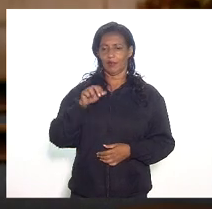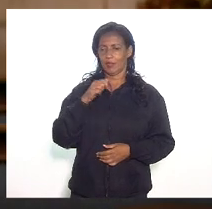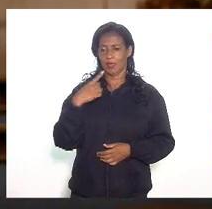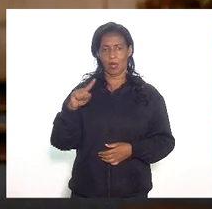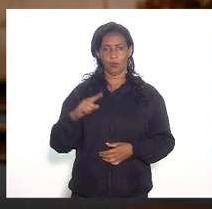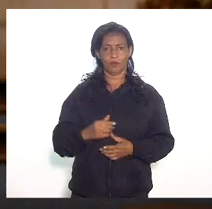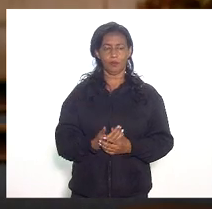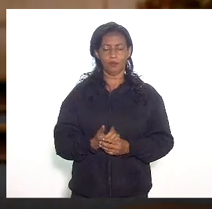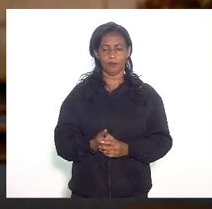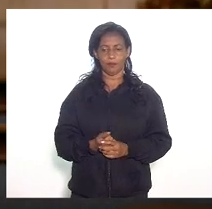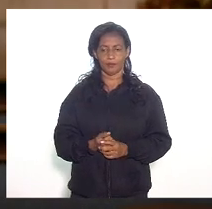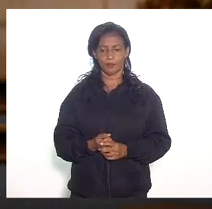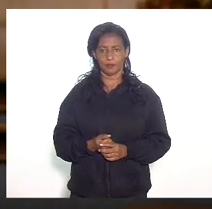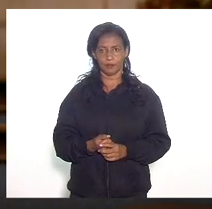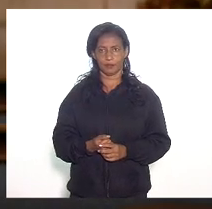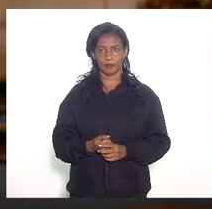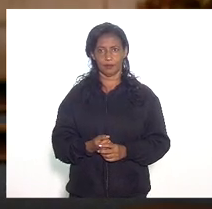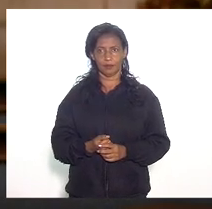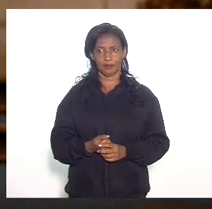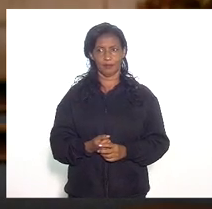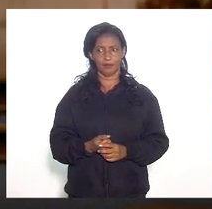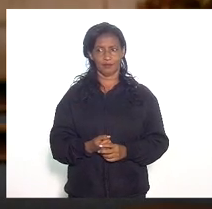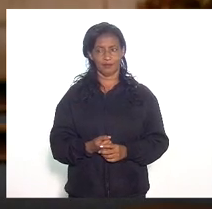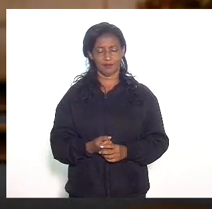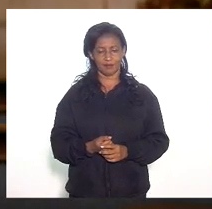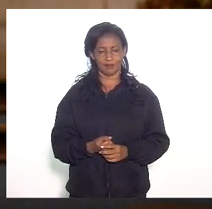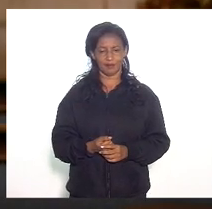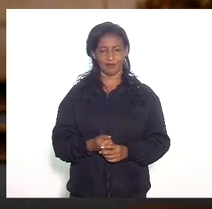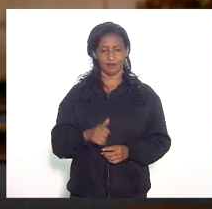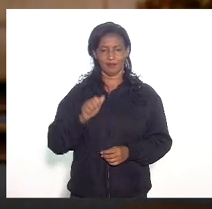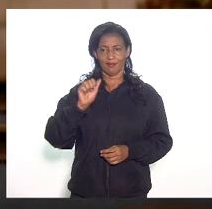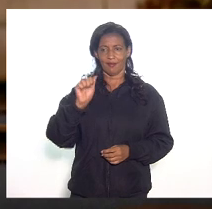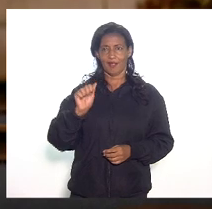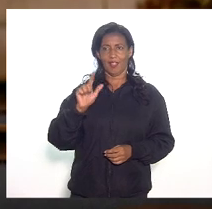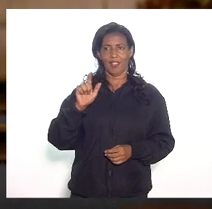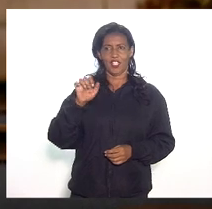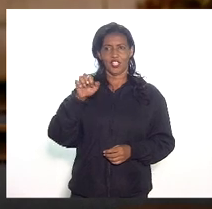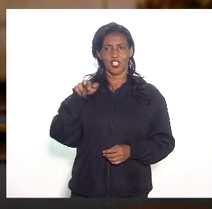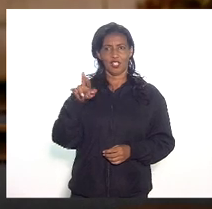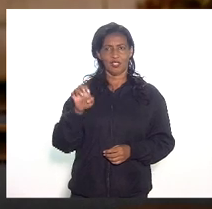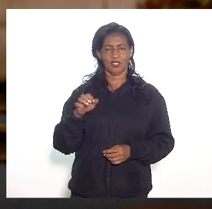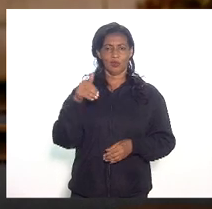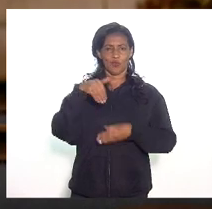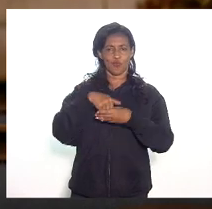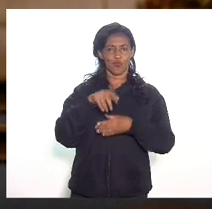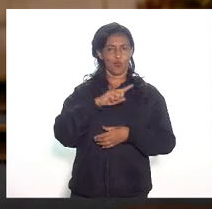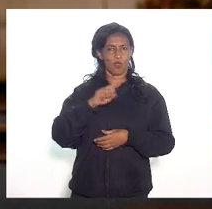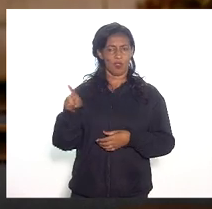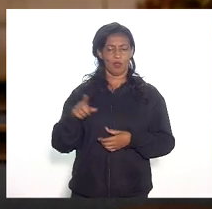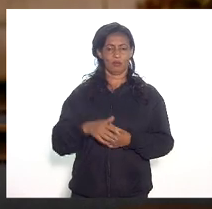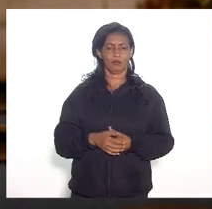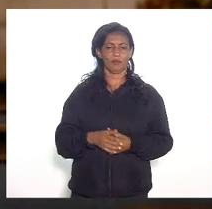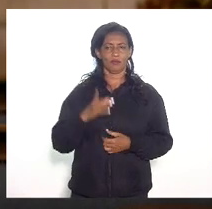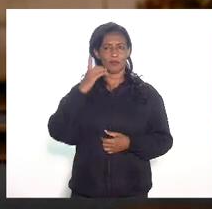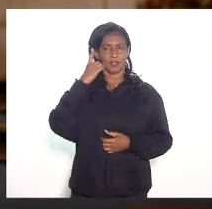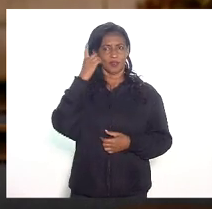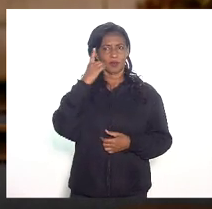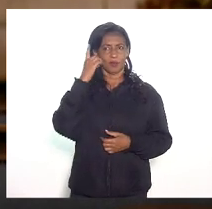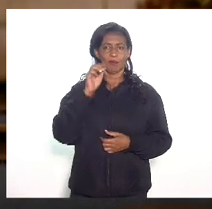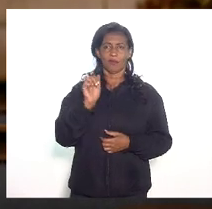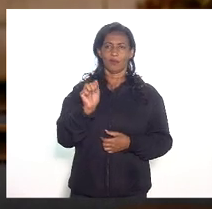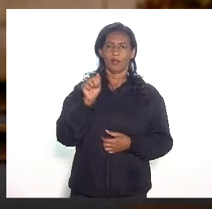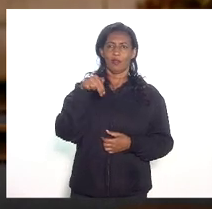liberal autoritário Alexandre Freitas votou não deputado Anderson Alexandre